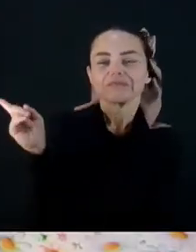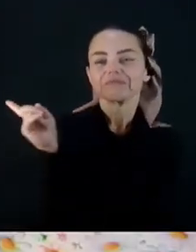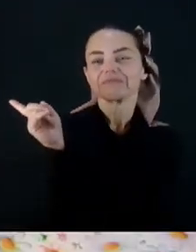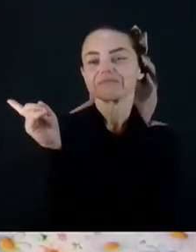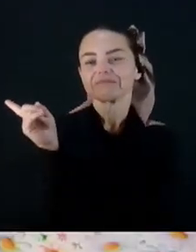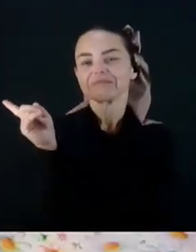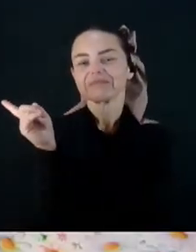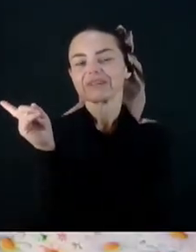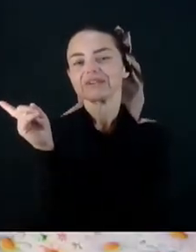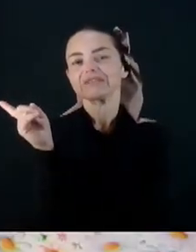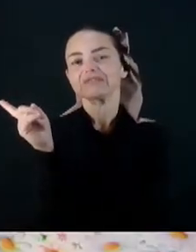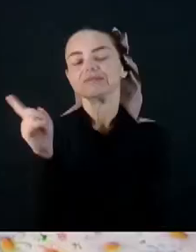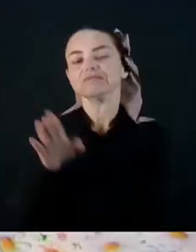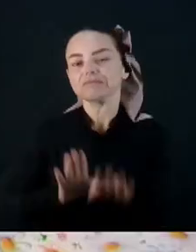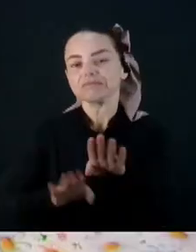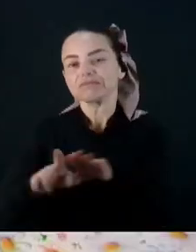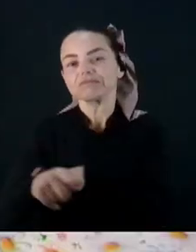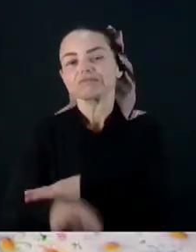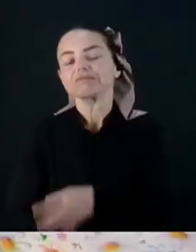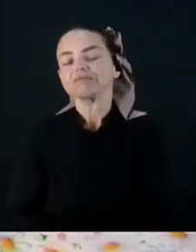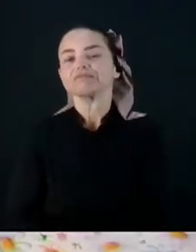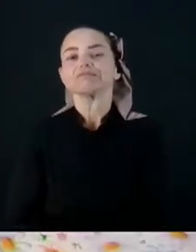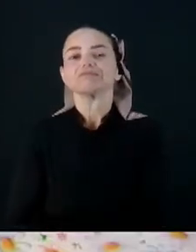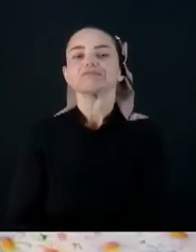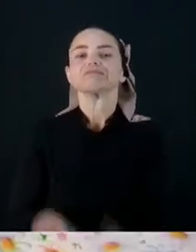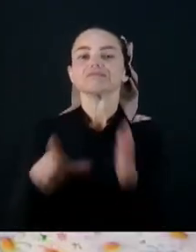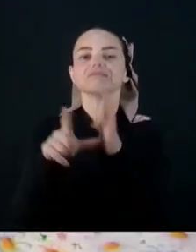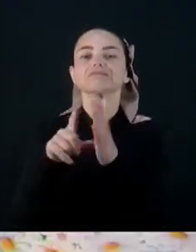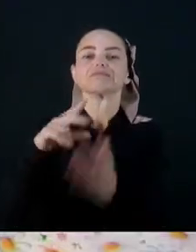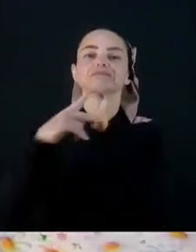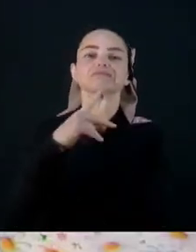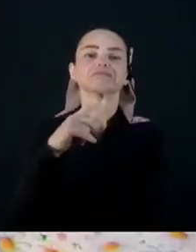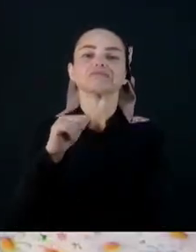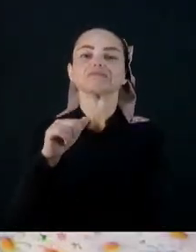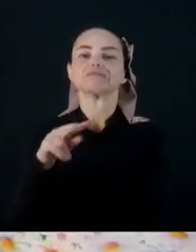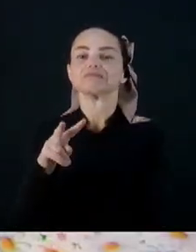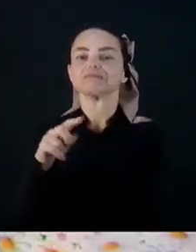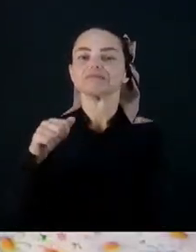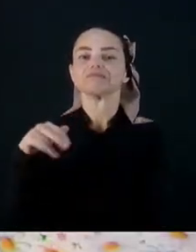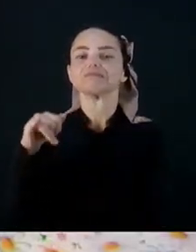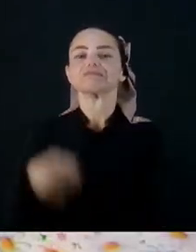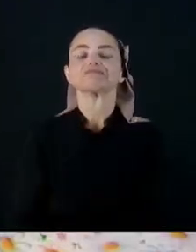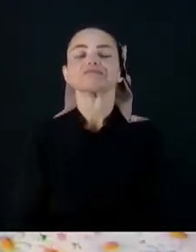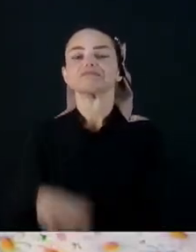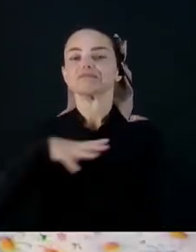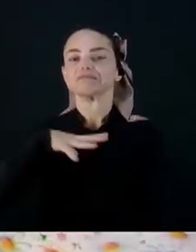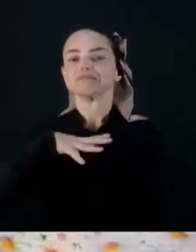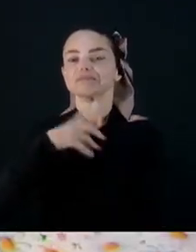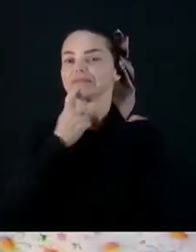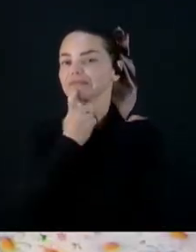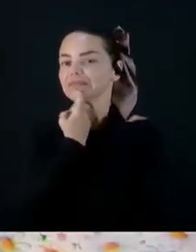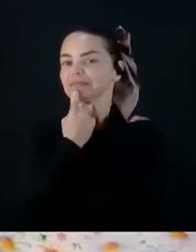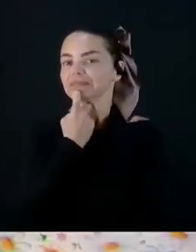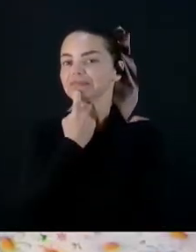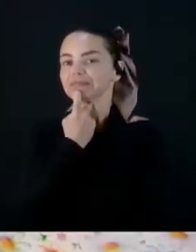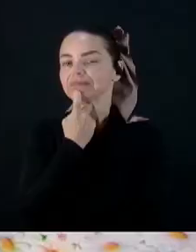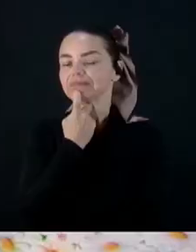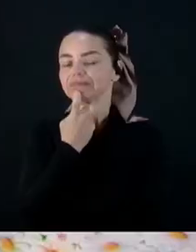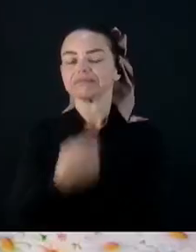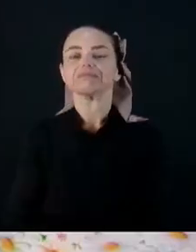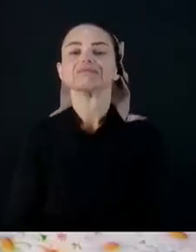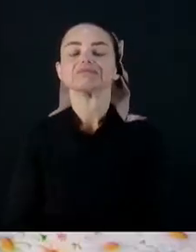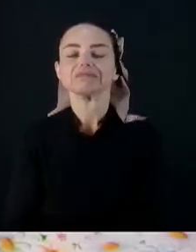Criativa. Eu dou aula na loja Pavani, na Costa Guiar, no centro de Campinas. Perfeito. Quando na semana que